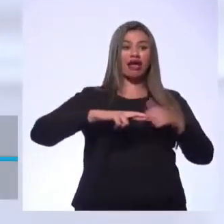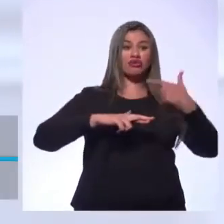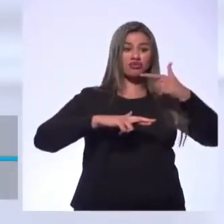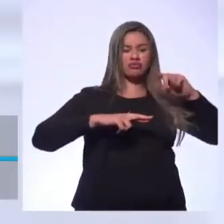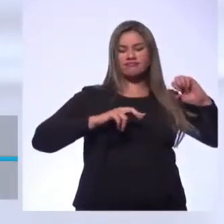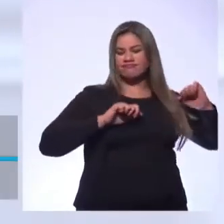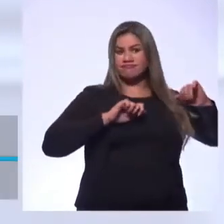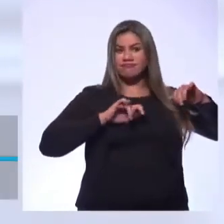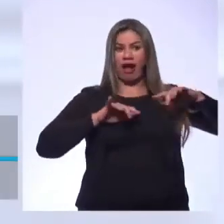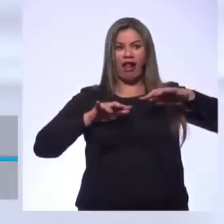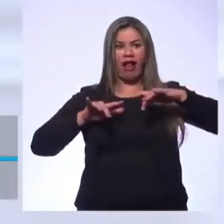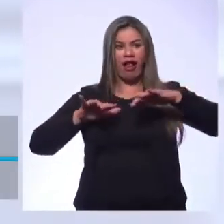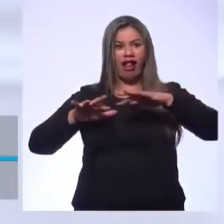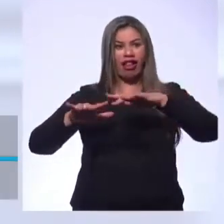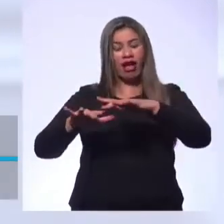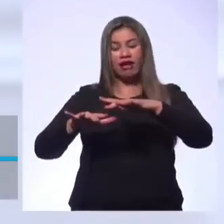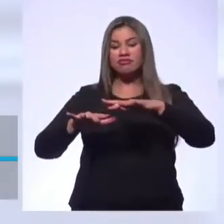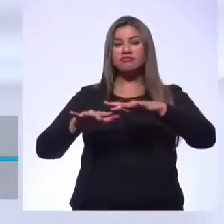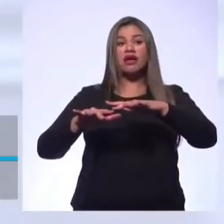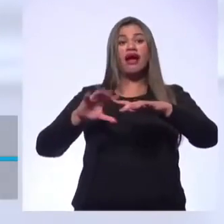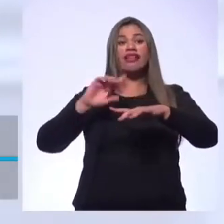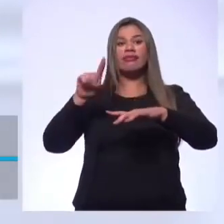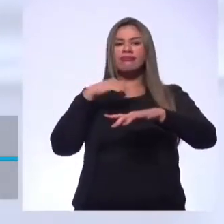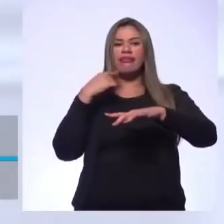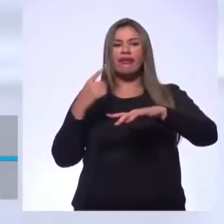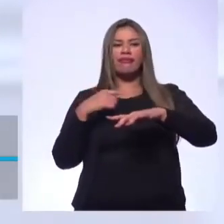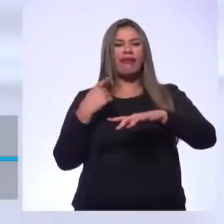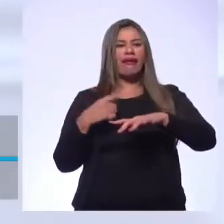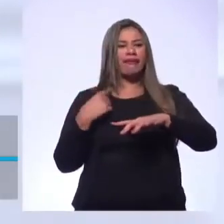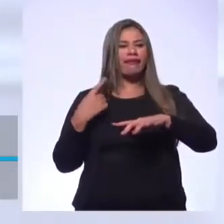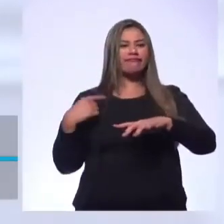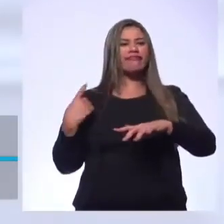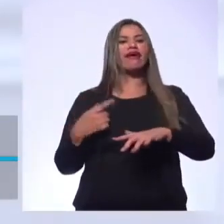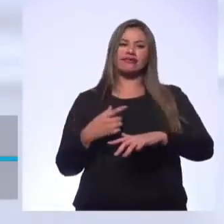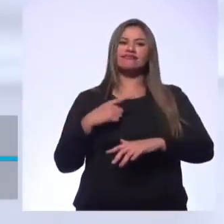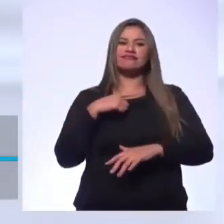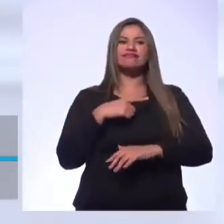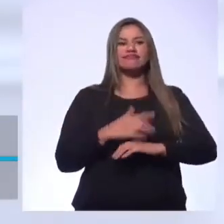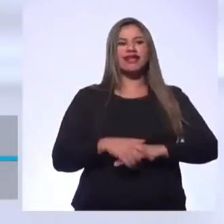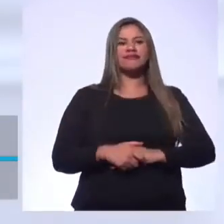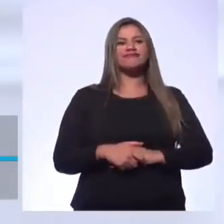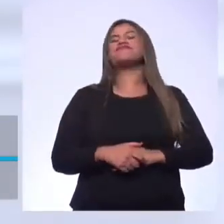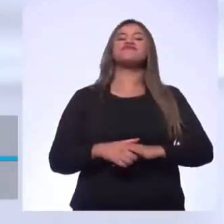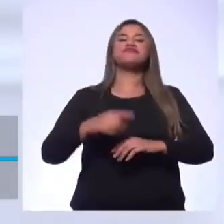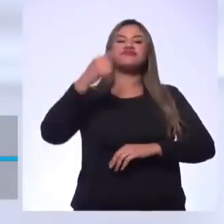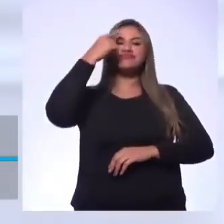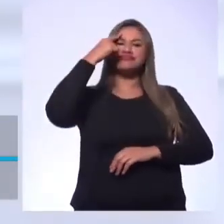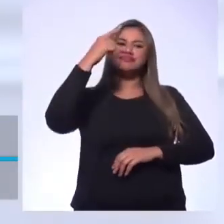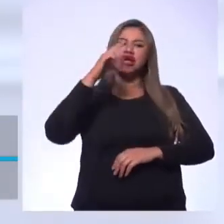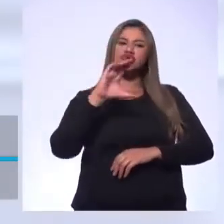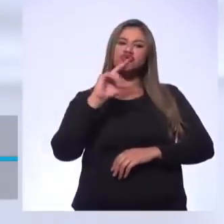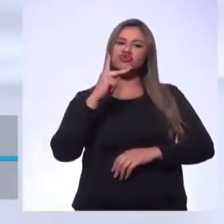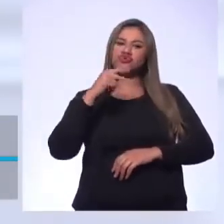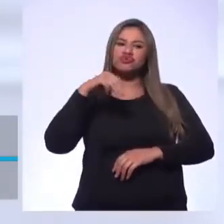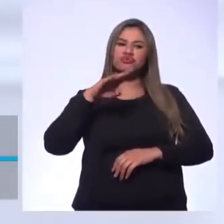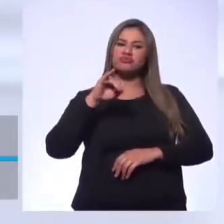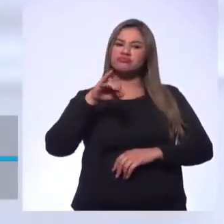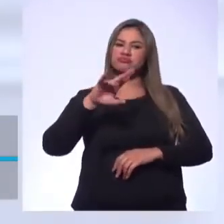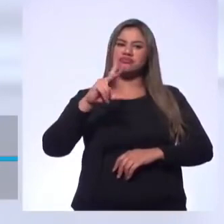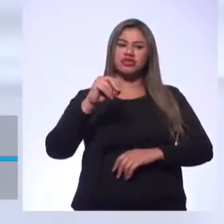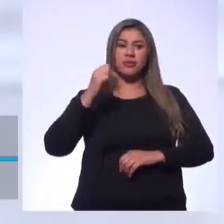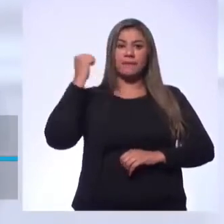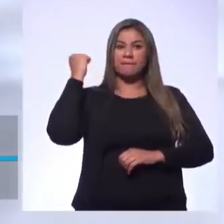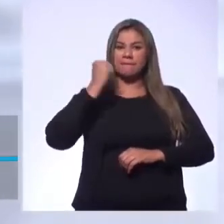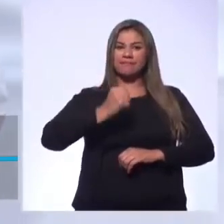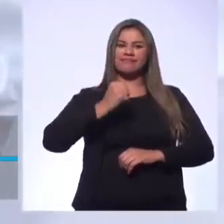porque acidentalmente comeu chumbinho, inclusive criança e animal de estimação, tá? E não é eficaz para matar rato. Tudo bem? Fica aí a